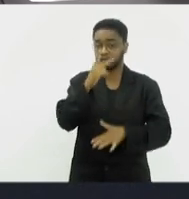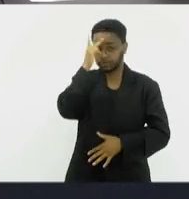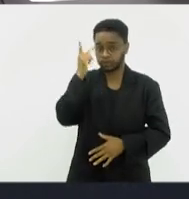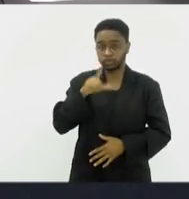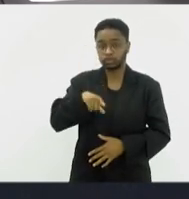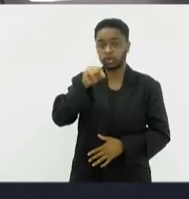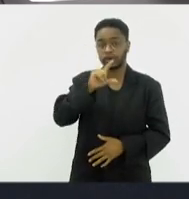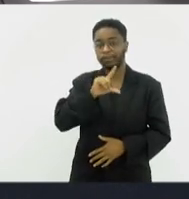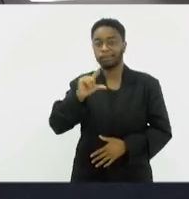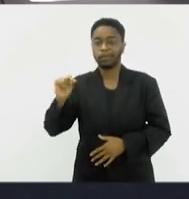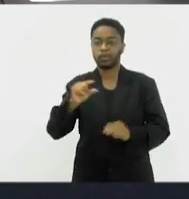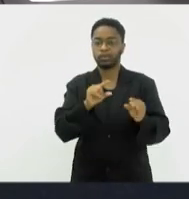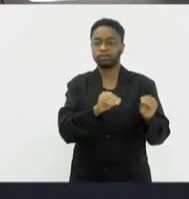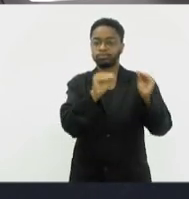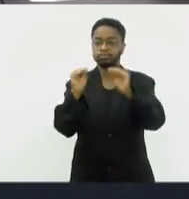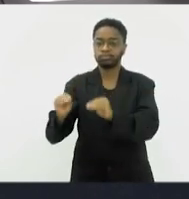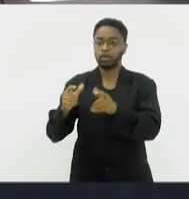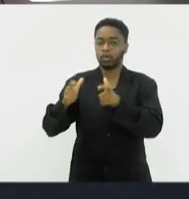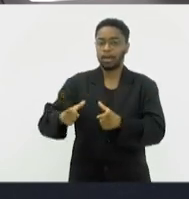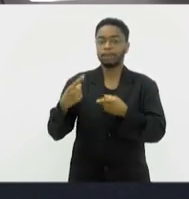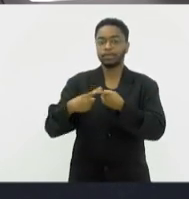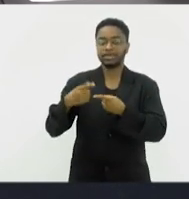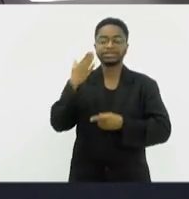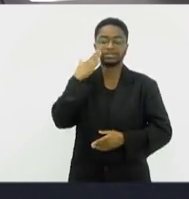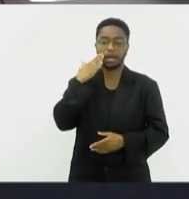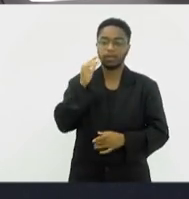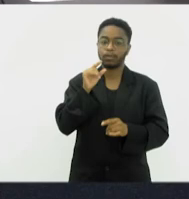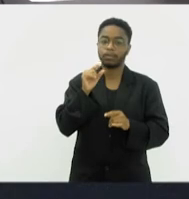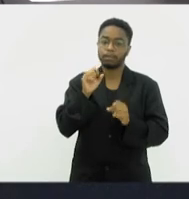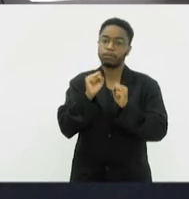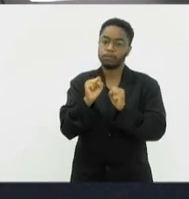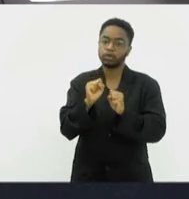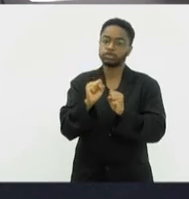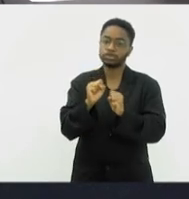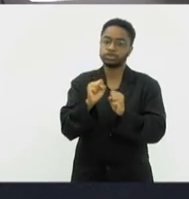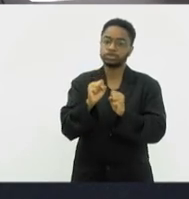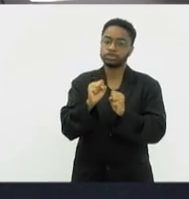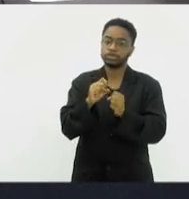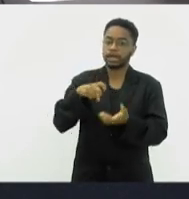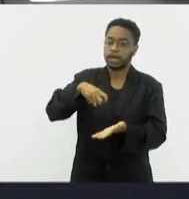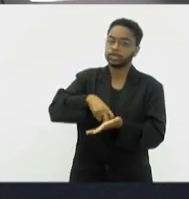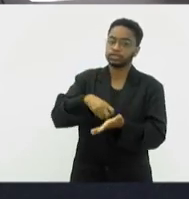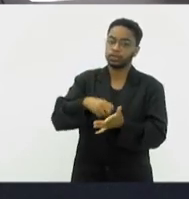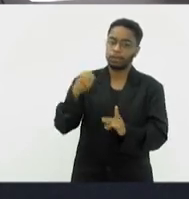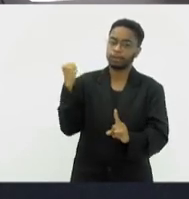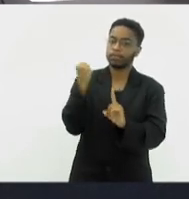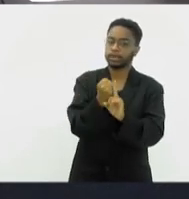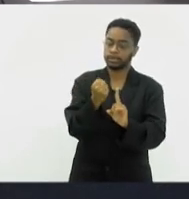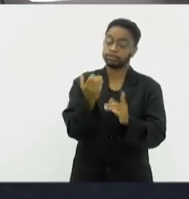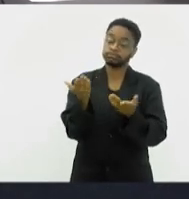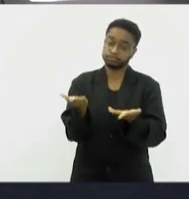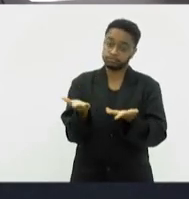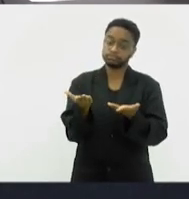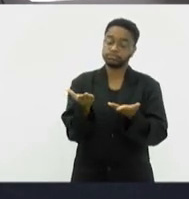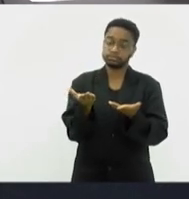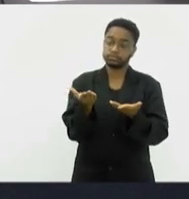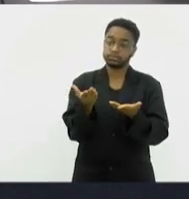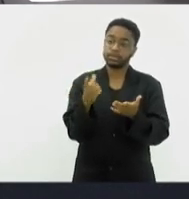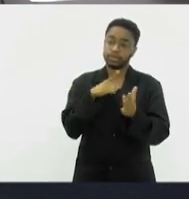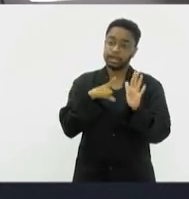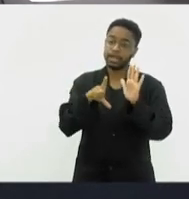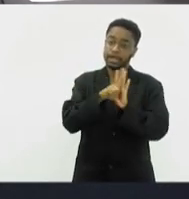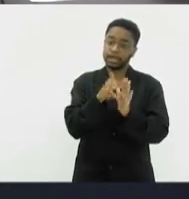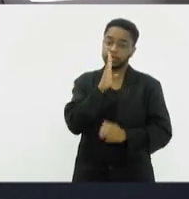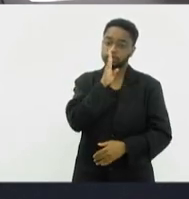embora daquele local, porque ela sabe que pode ser passivo de punição até com a própria vida. Então, existe uma lei